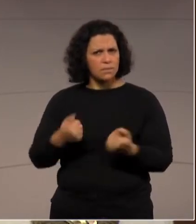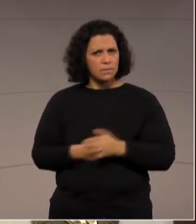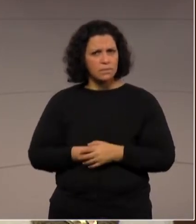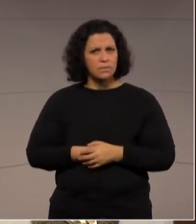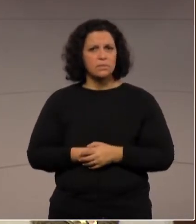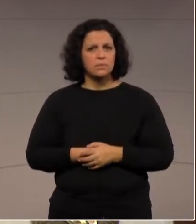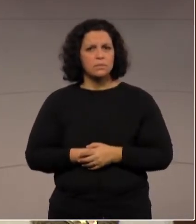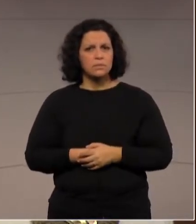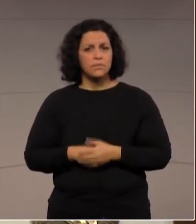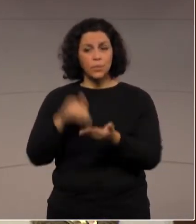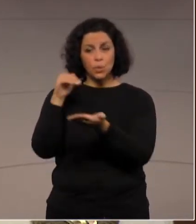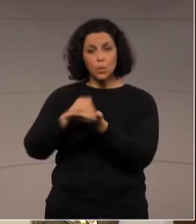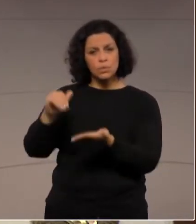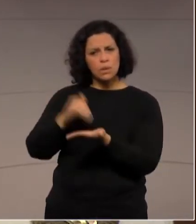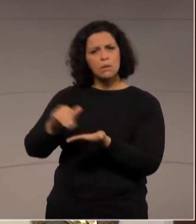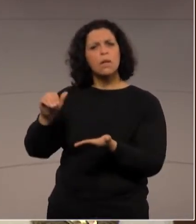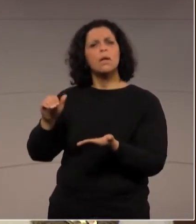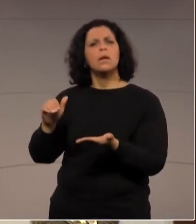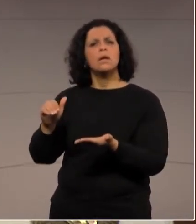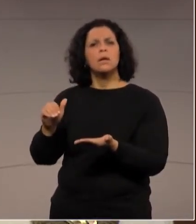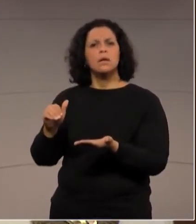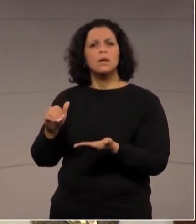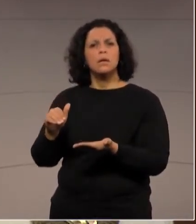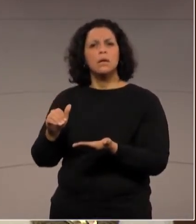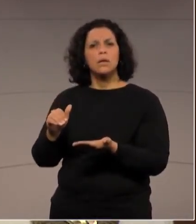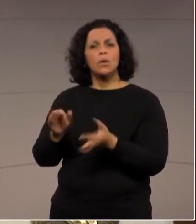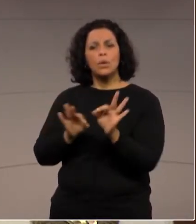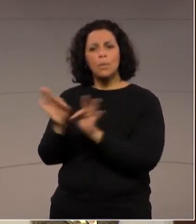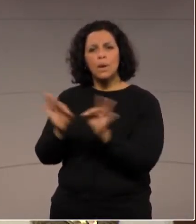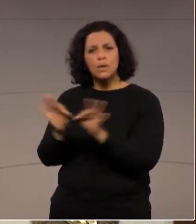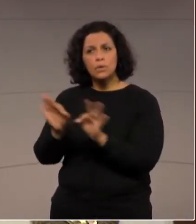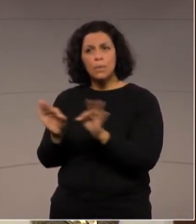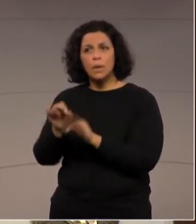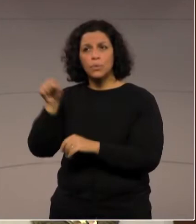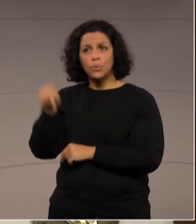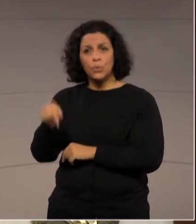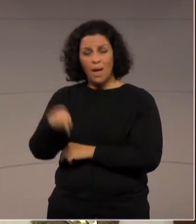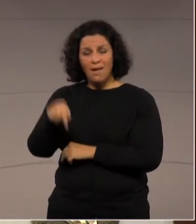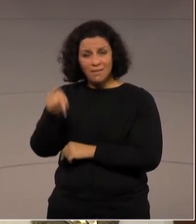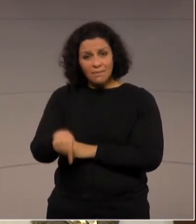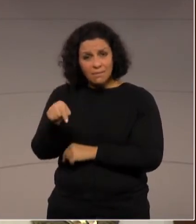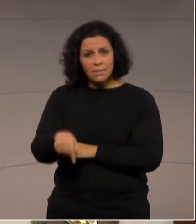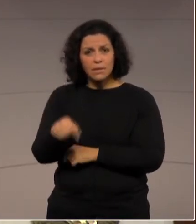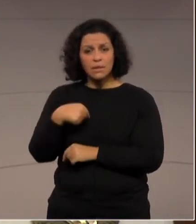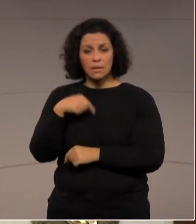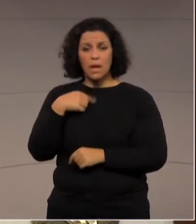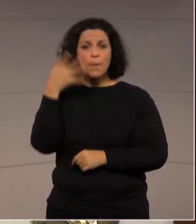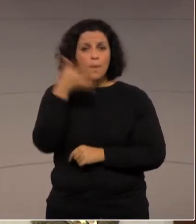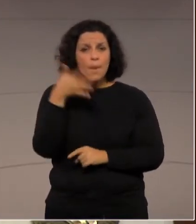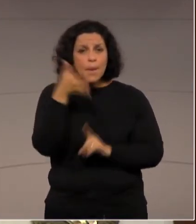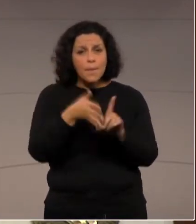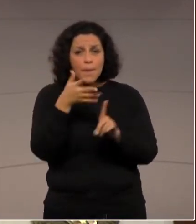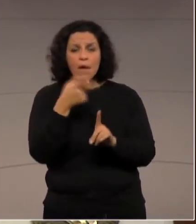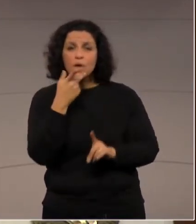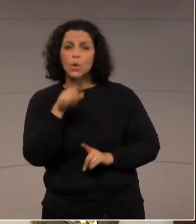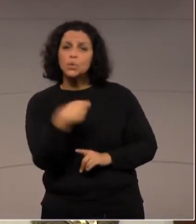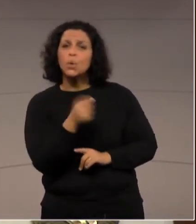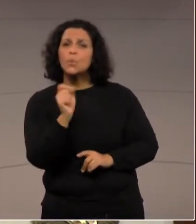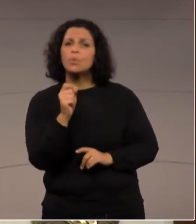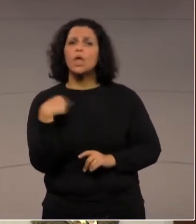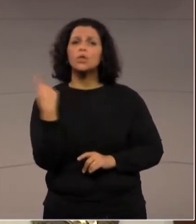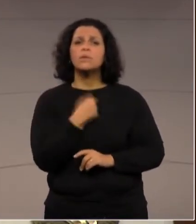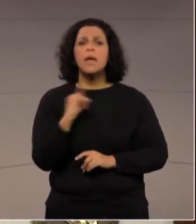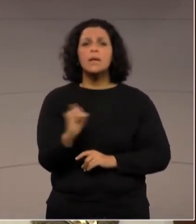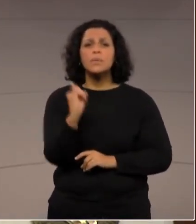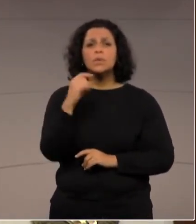o secretário de planejamento aqui nesse lugar que estou ocupando um falou da